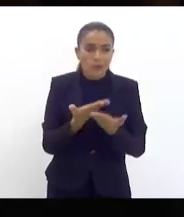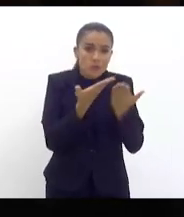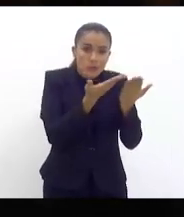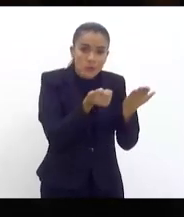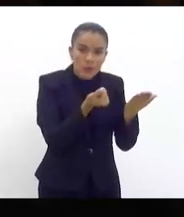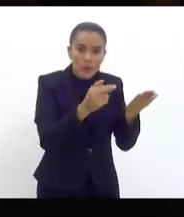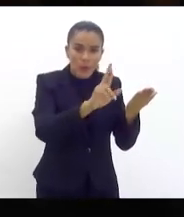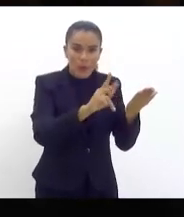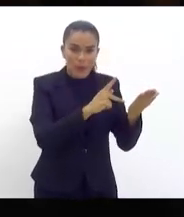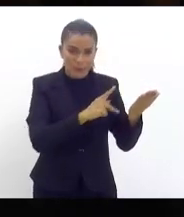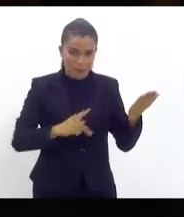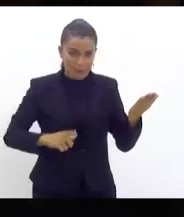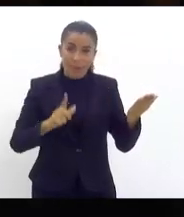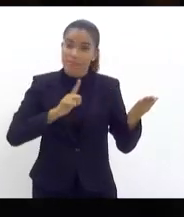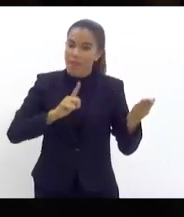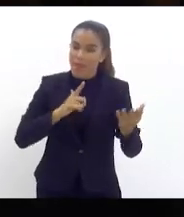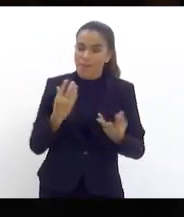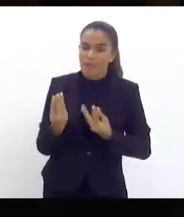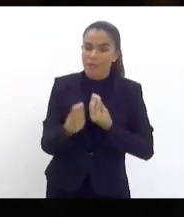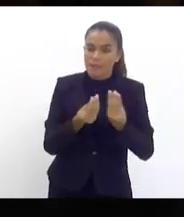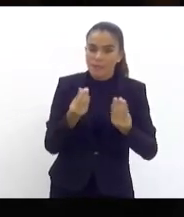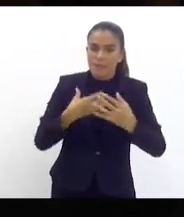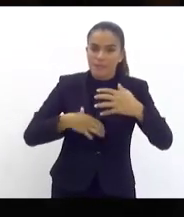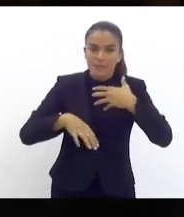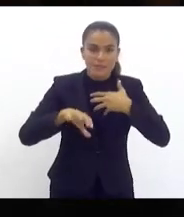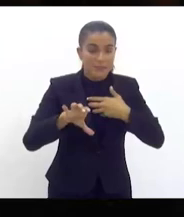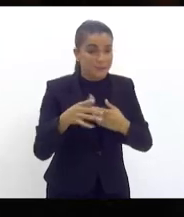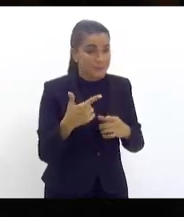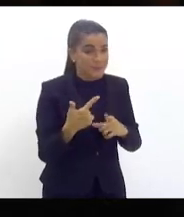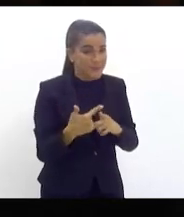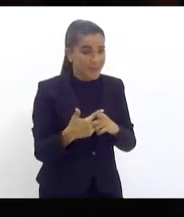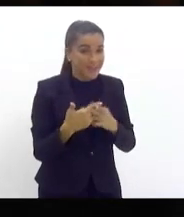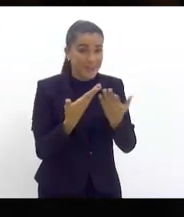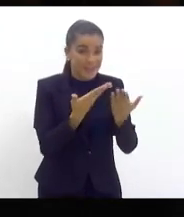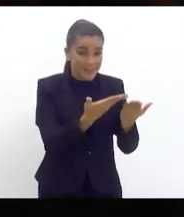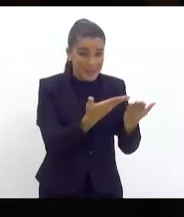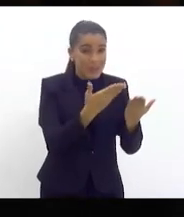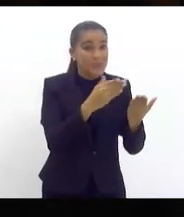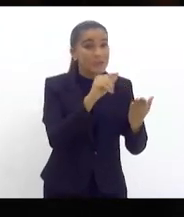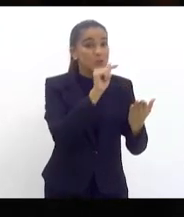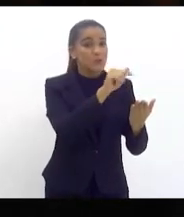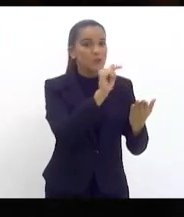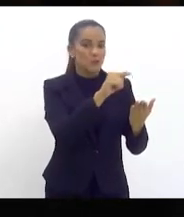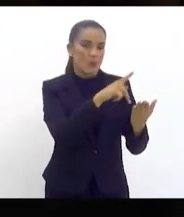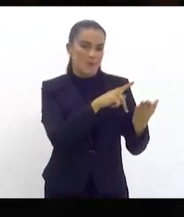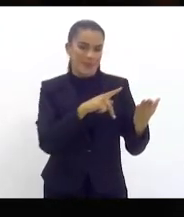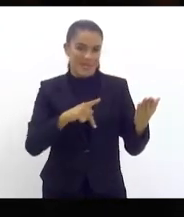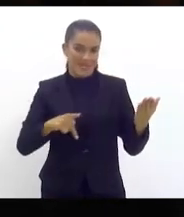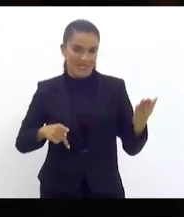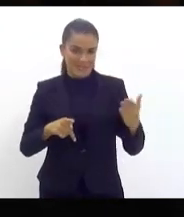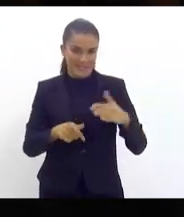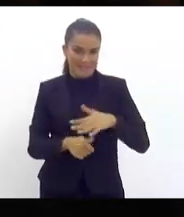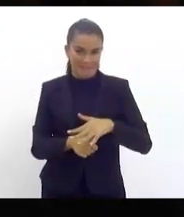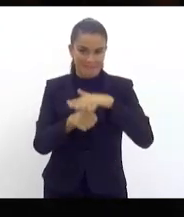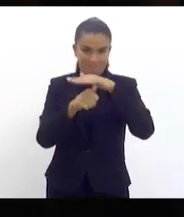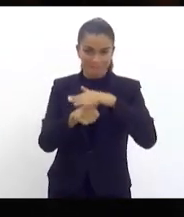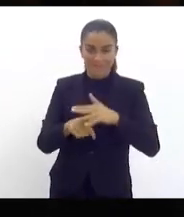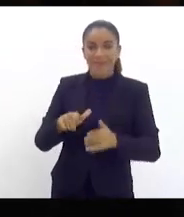Excelência tem também uma sensibilidade. Afinal de contas, foi sob a sua presidência que